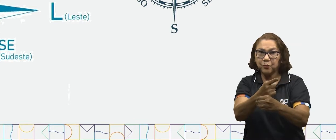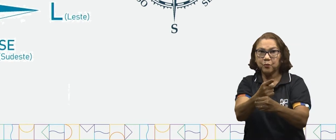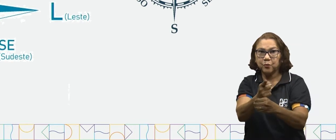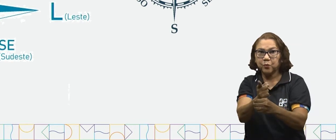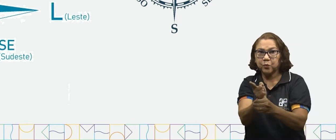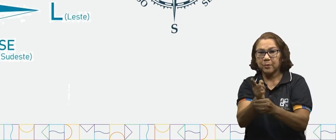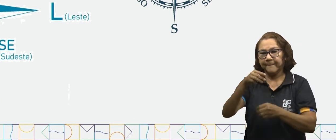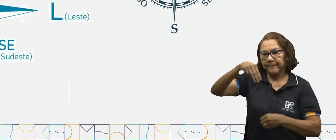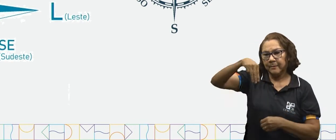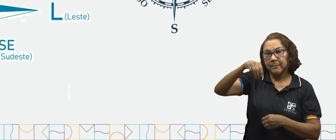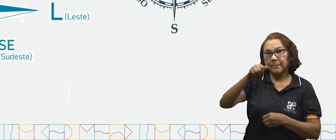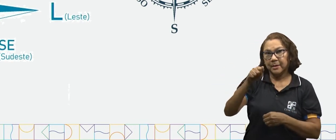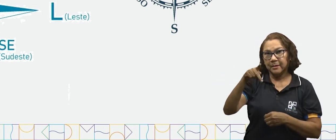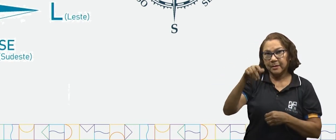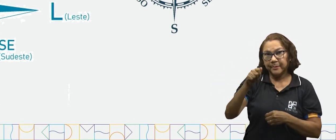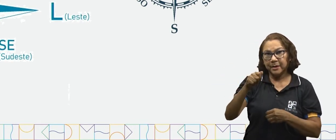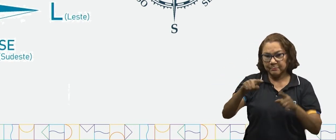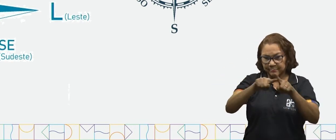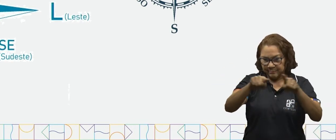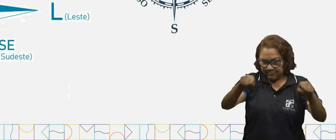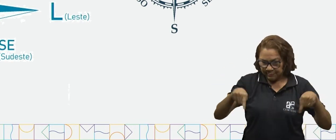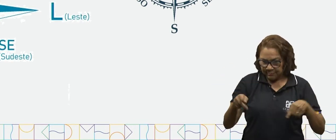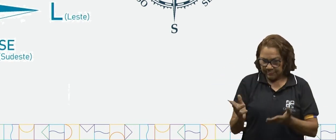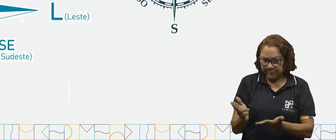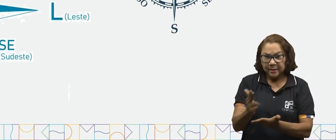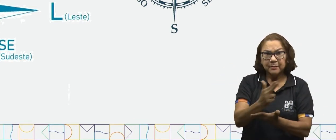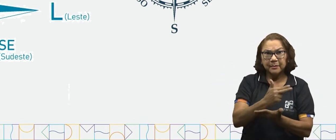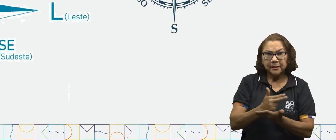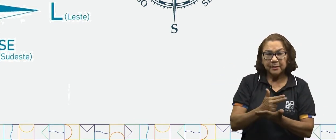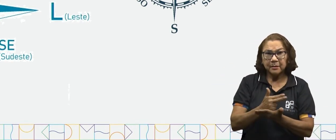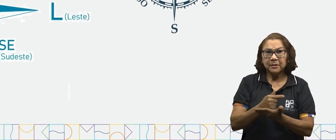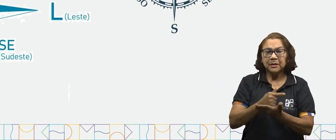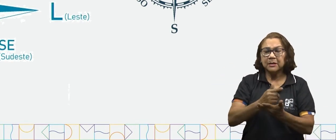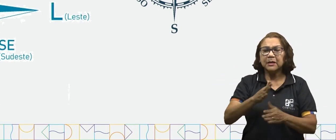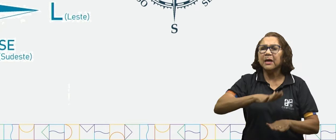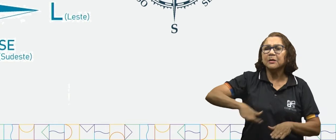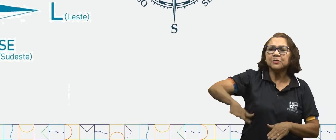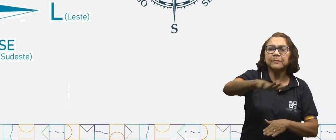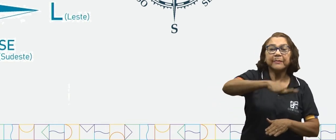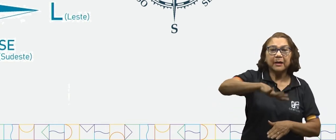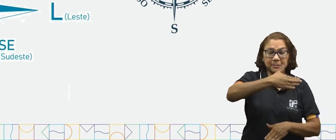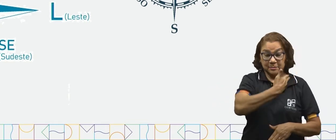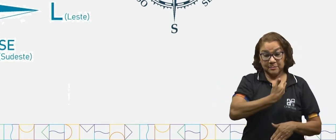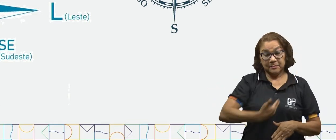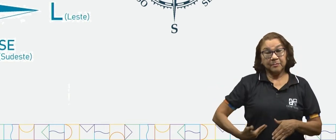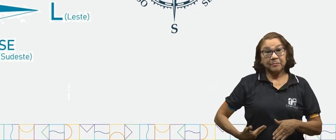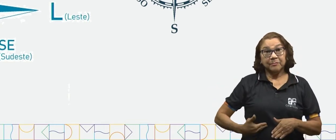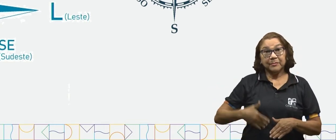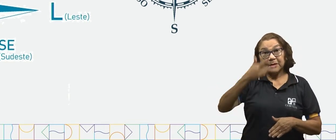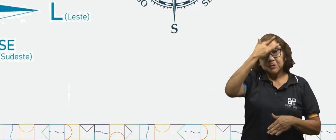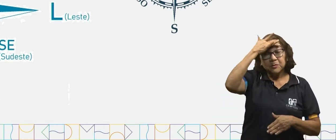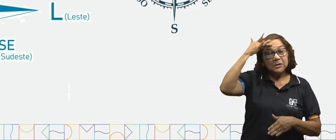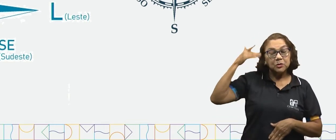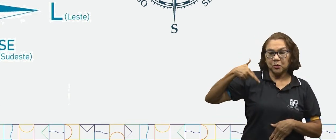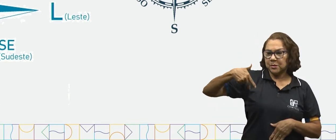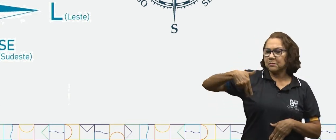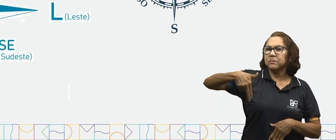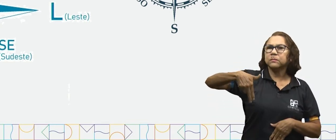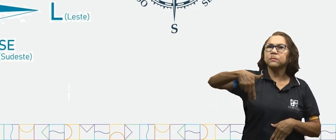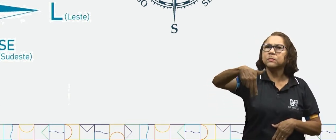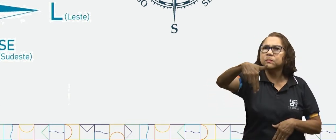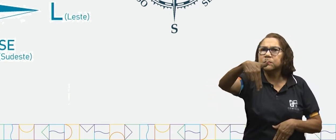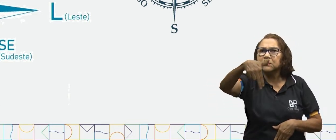A Rosa dos Ventos, ou Rosa Náutica, é uma representação dos pontos cardeais, colaterais e subcolaterais que